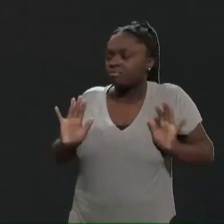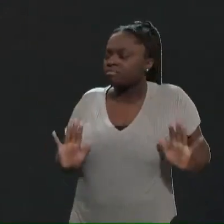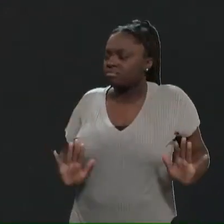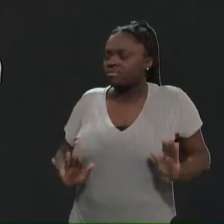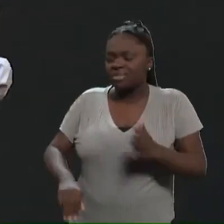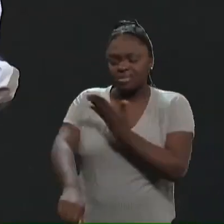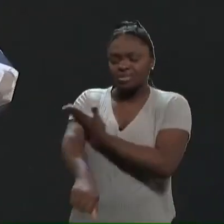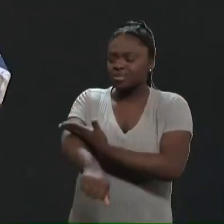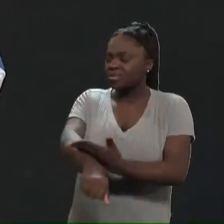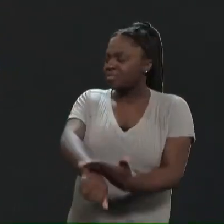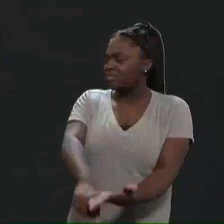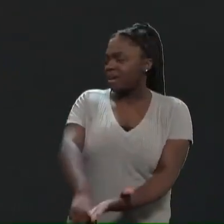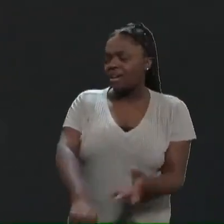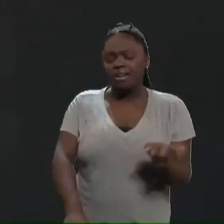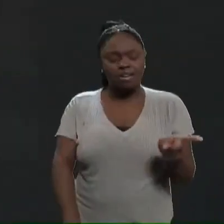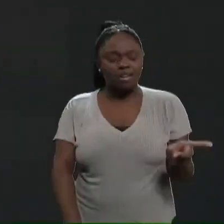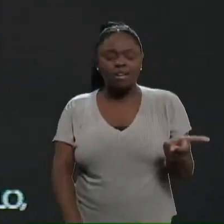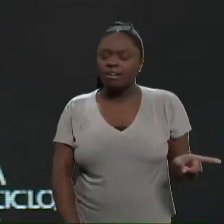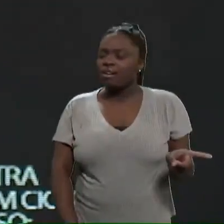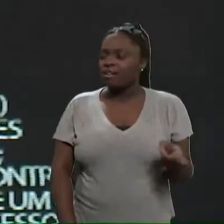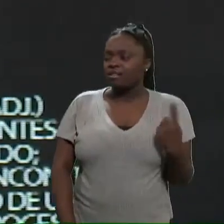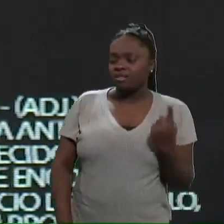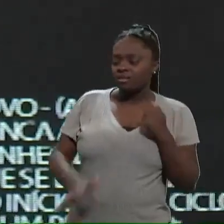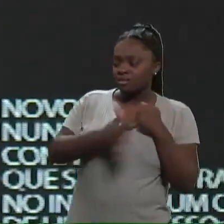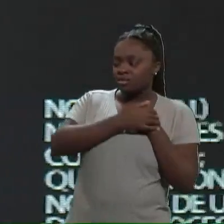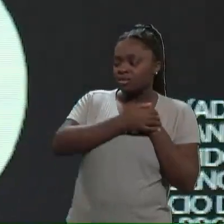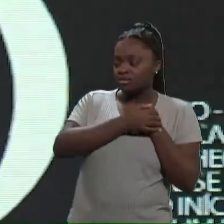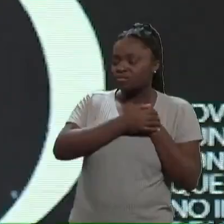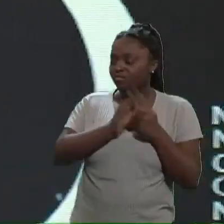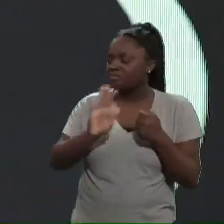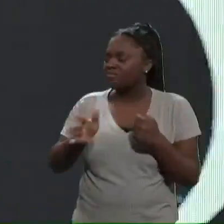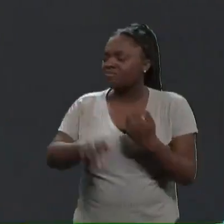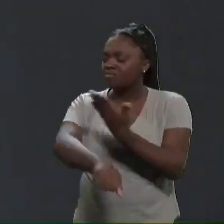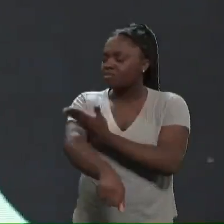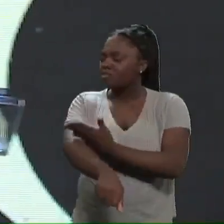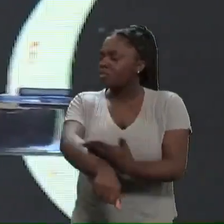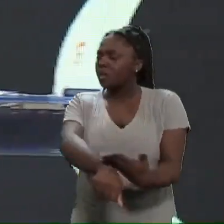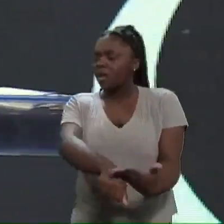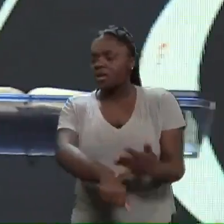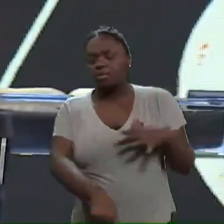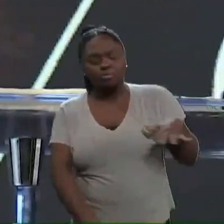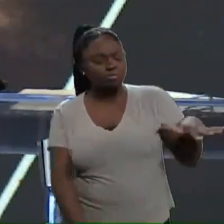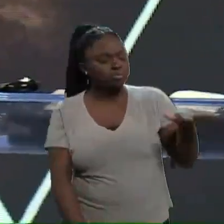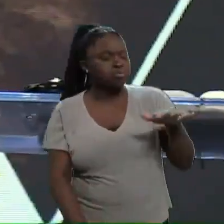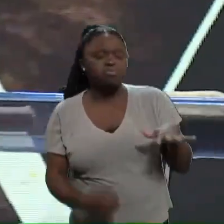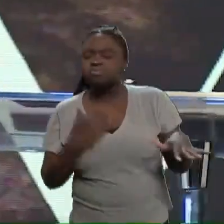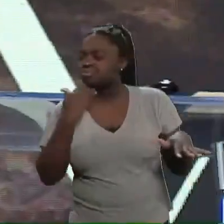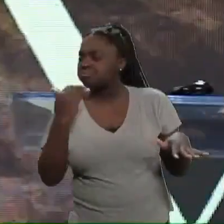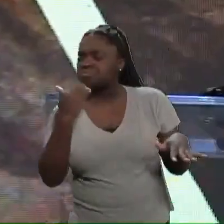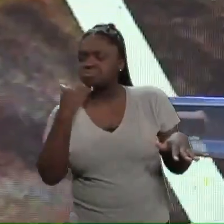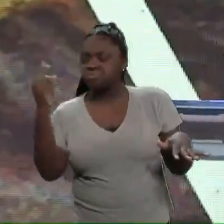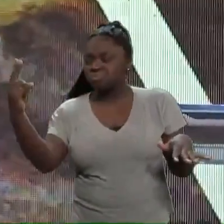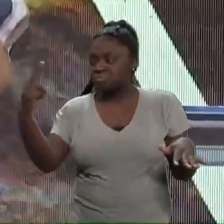estou acostumado a ficar no anonimato, eu estou acostumado a ficar no meio do campo onde ninguém me enxerga, mas eu sei, é o